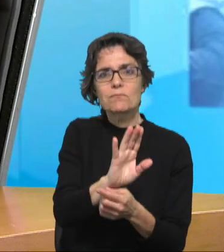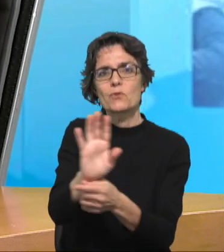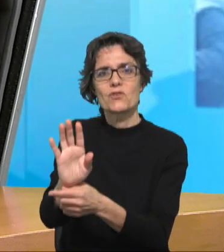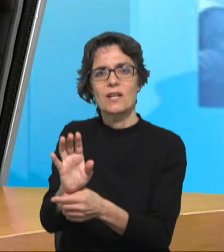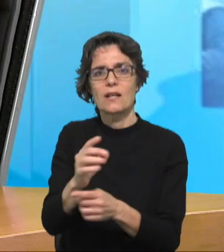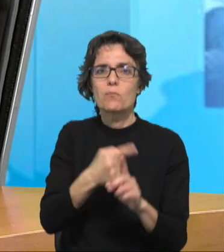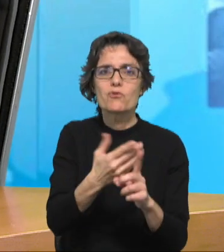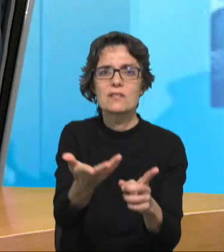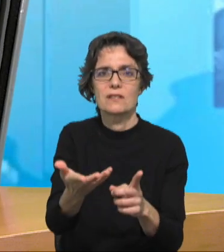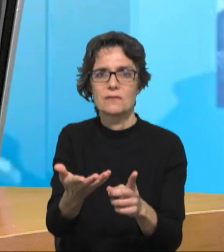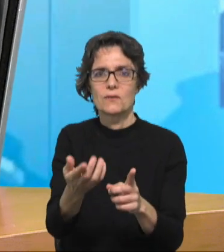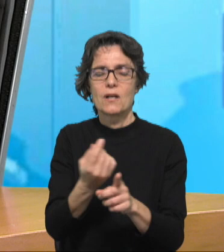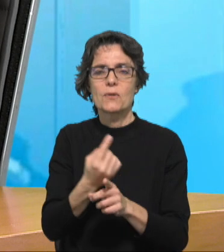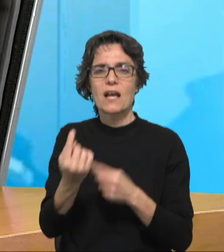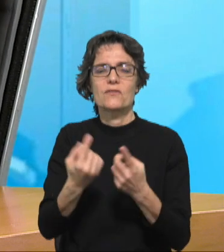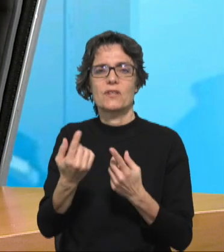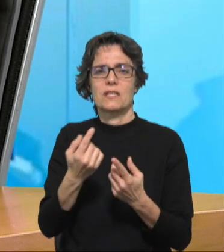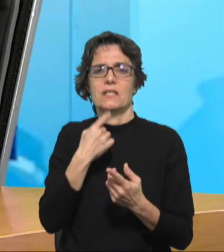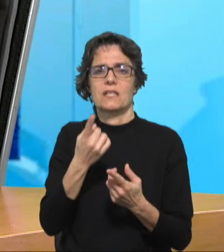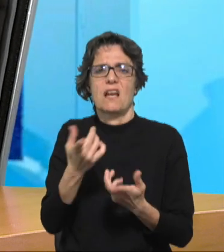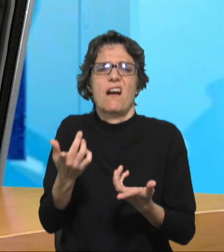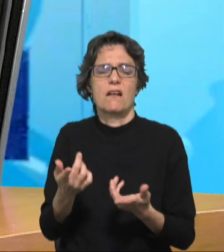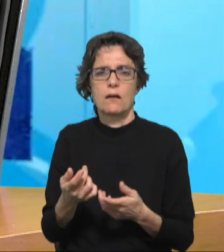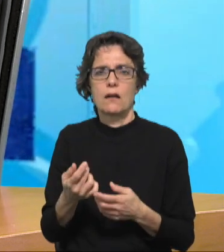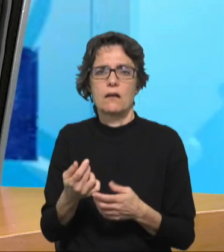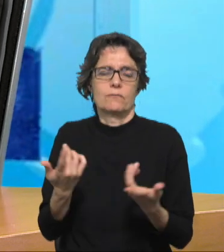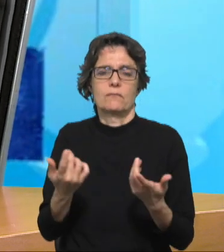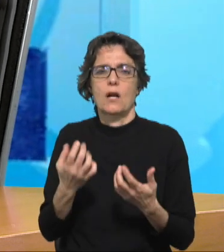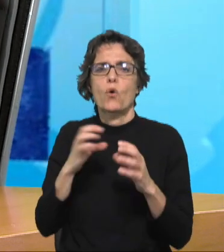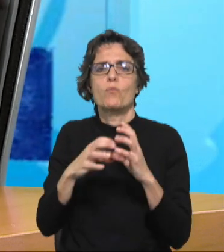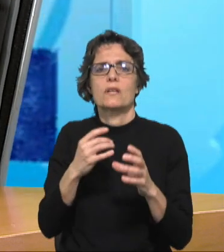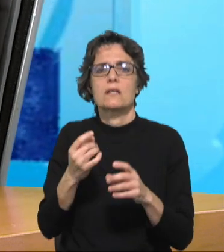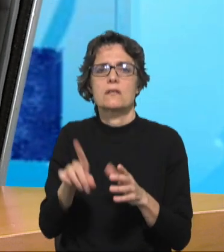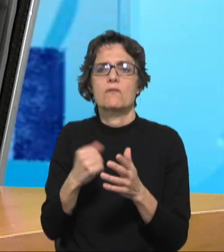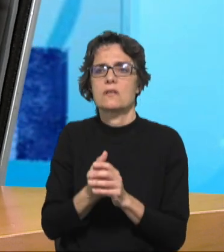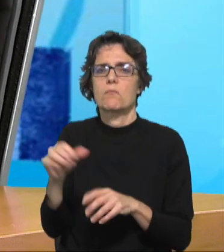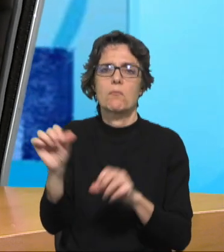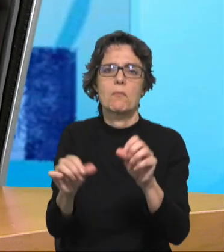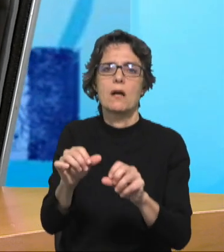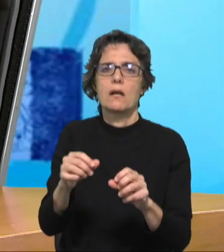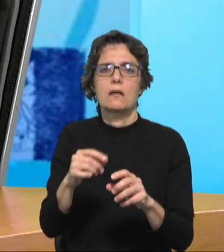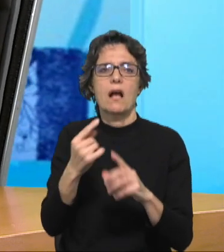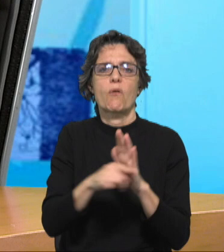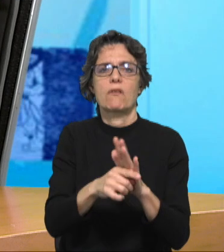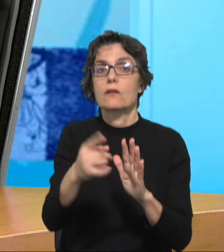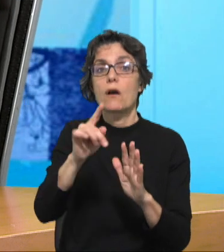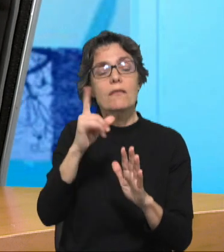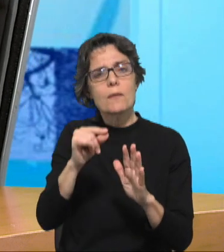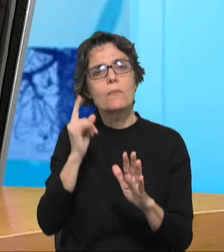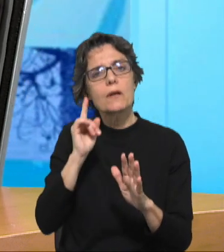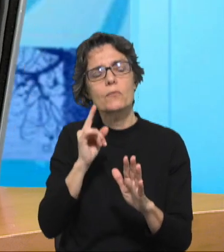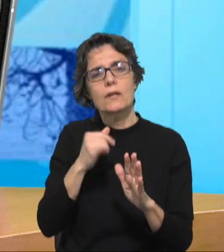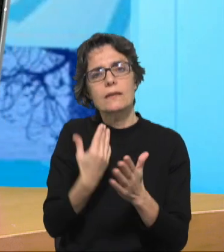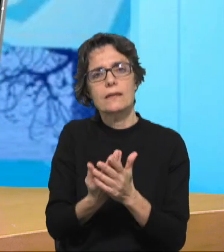questão da comunicação, de ser sempre o homem que mordeu o cão, não, acho que é também importante o leitor e o ouvinte